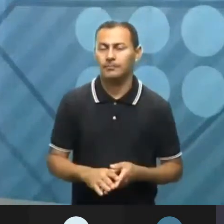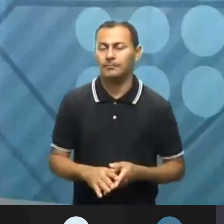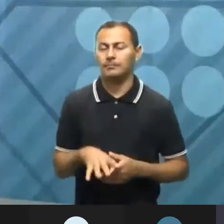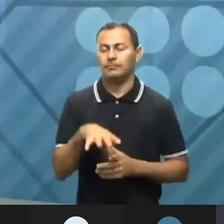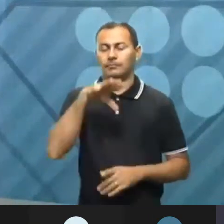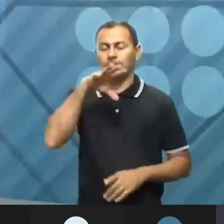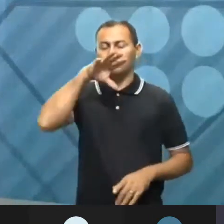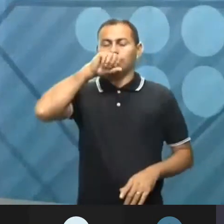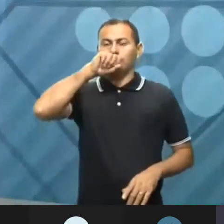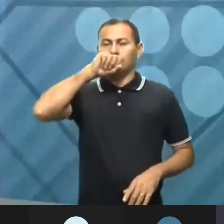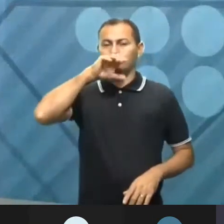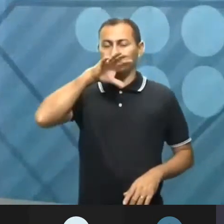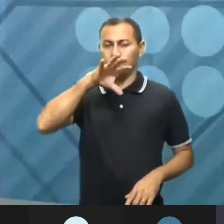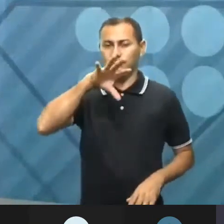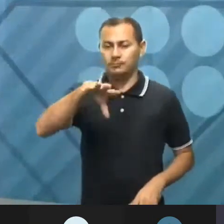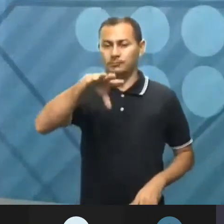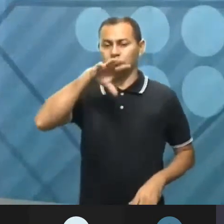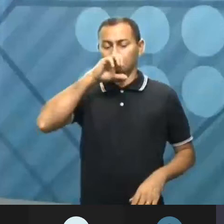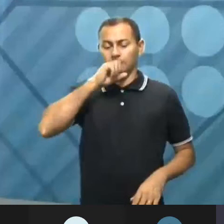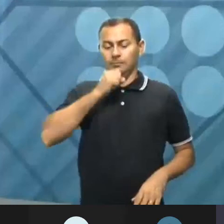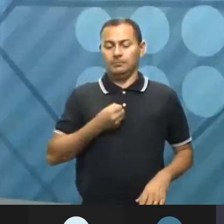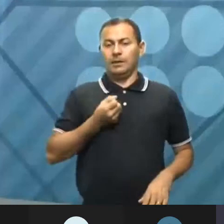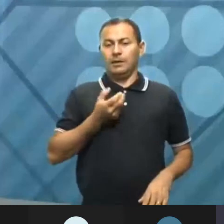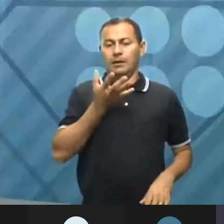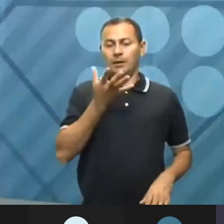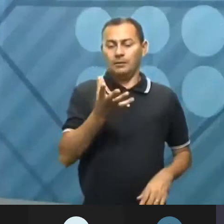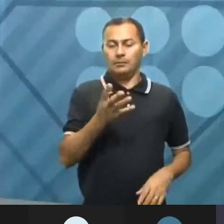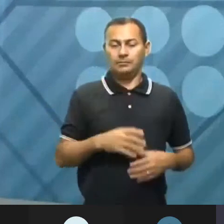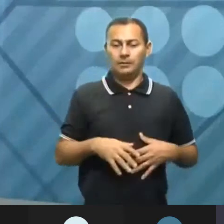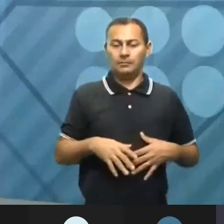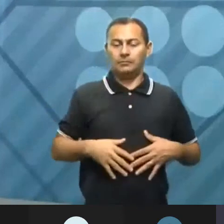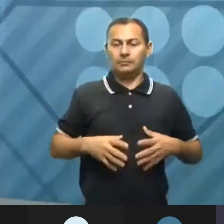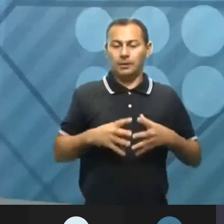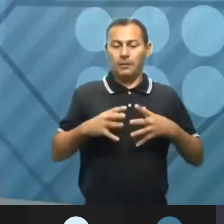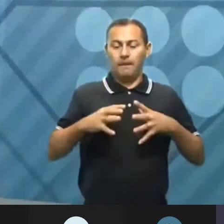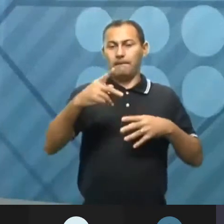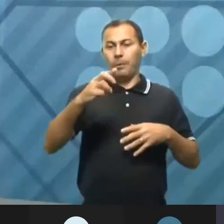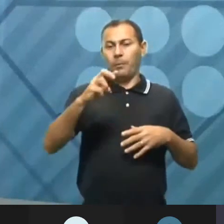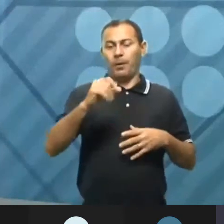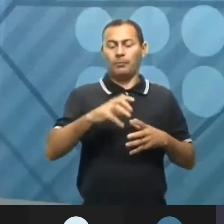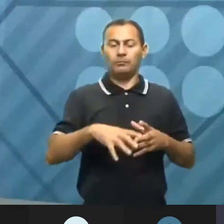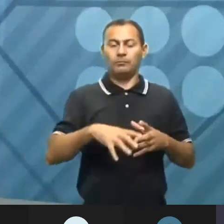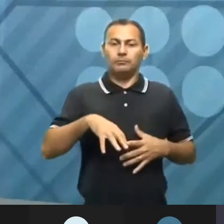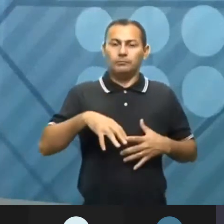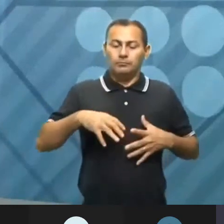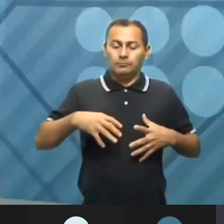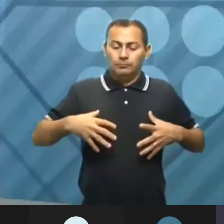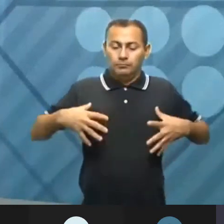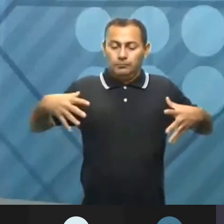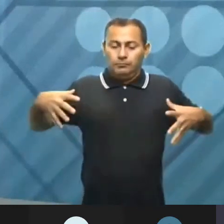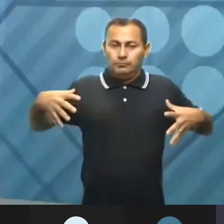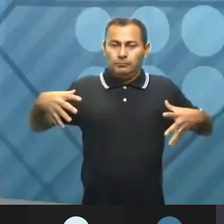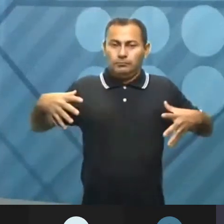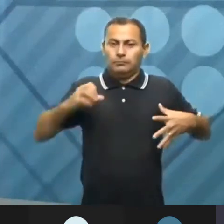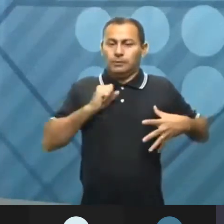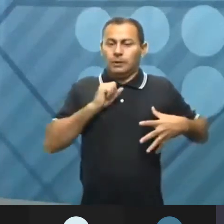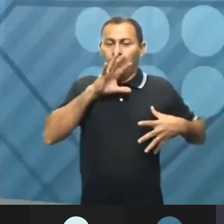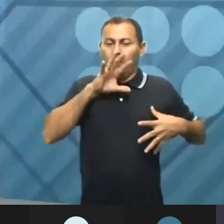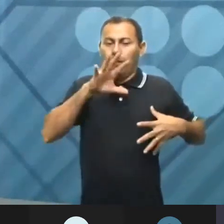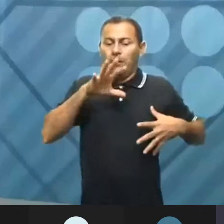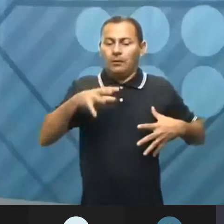gente respira, né, quando a gente inspira e expira, nossa caixa torácica movimenta, o nosso pulmão ele infla e desinfla. Então